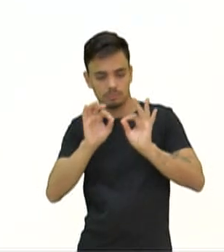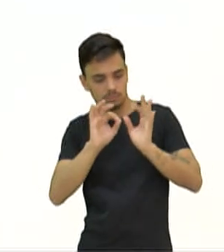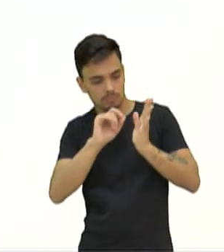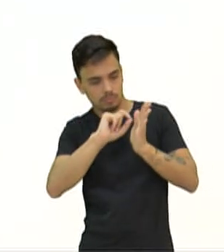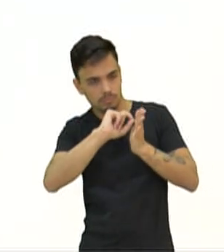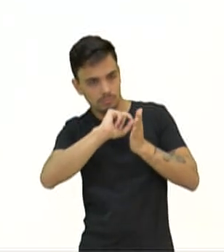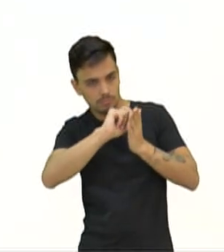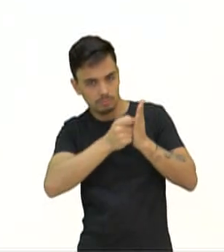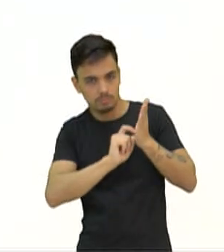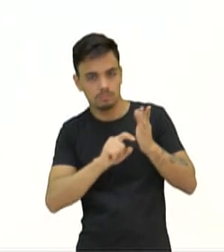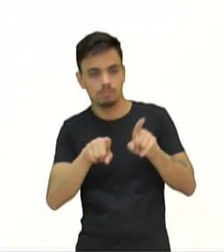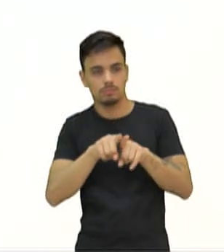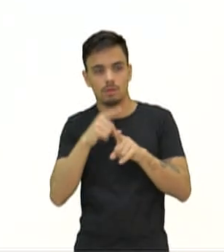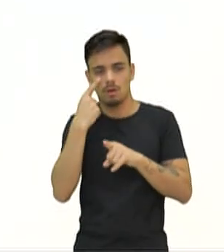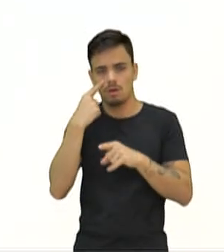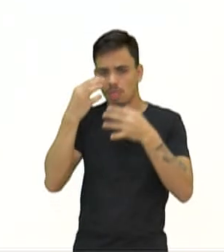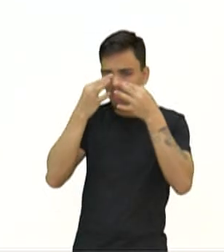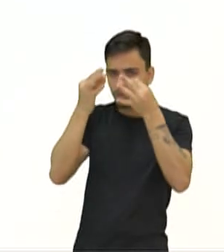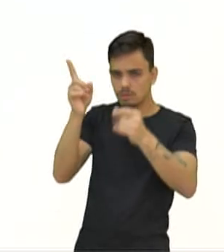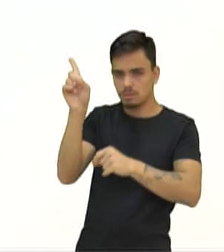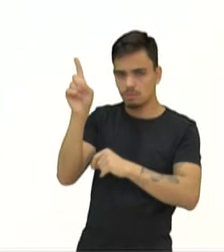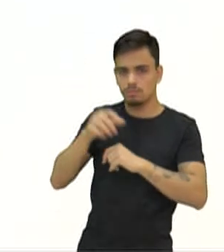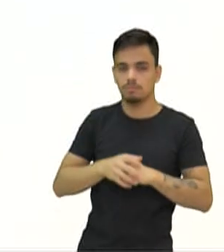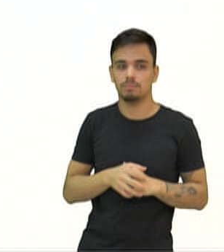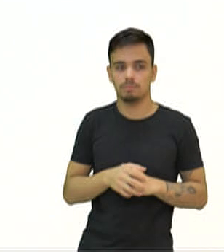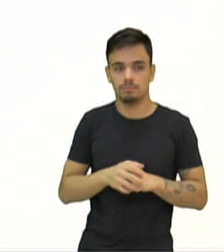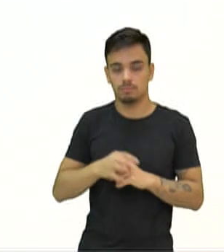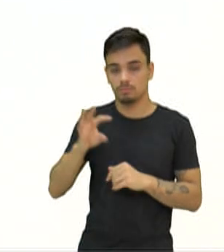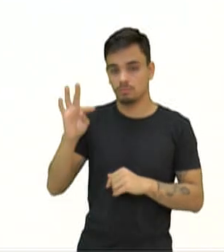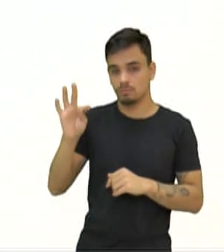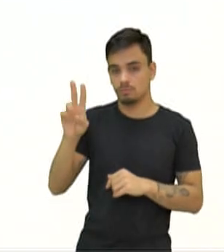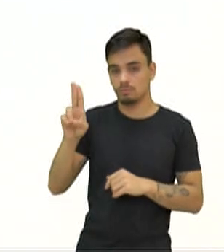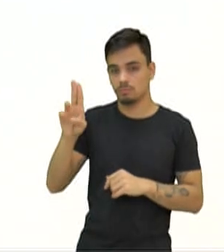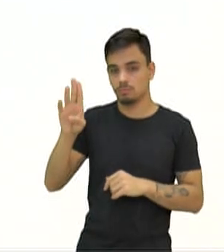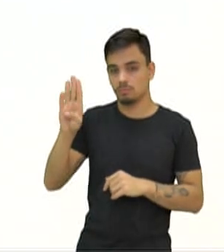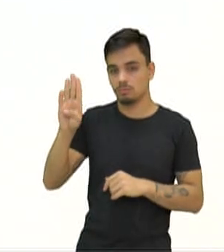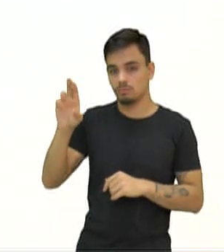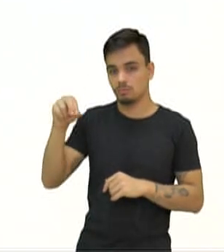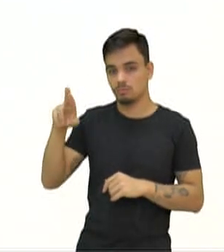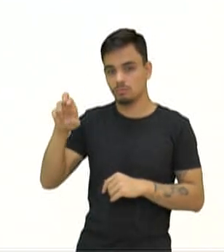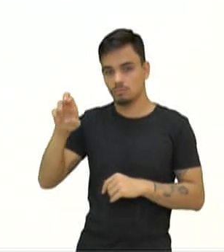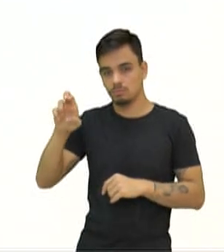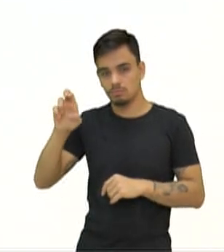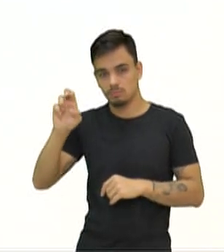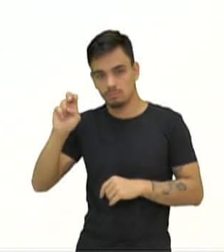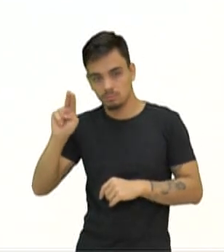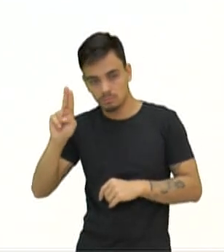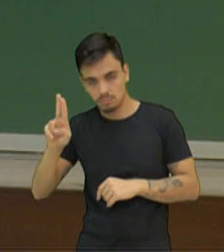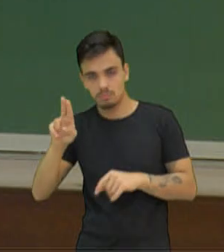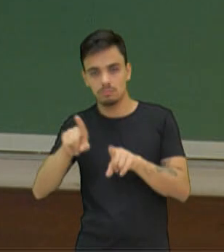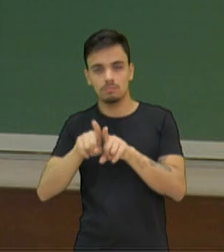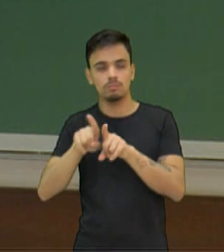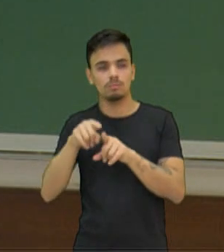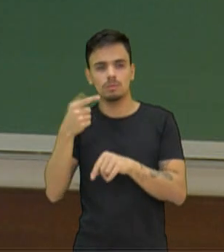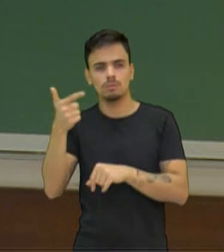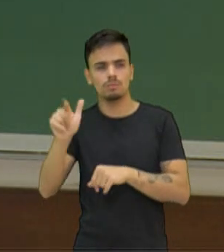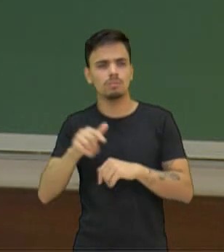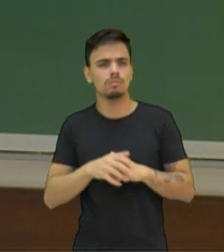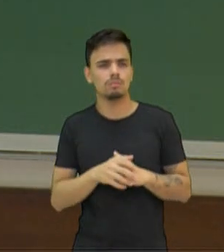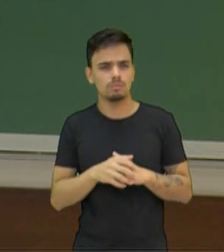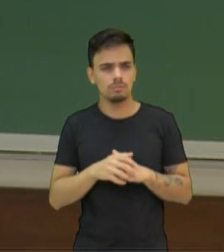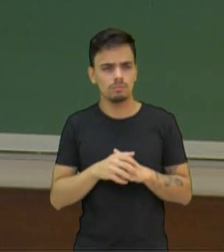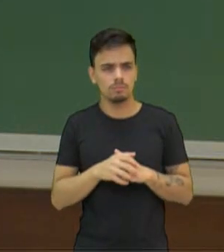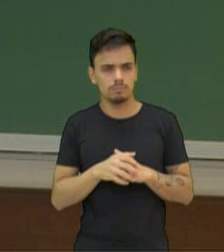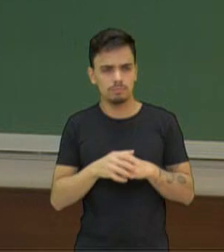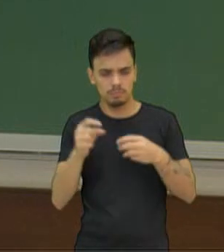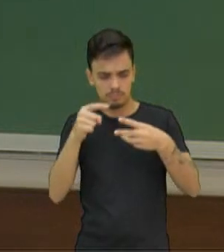eu peço especial atenção para vocês, tubo neural, notocorda, a região do arquêntero e aqueles